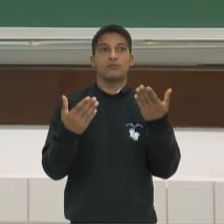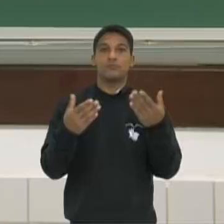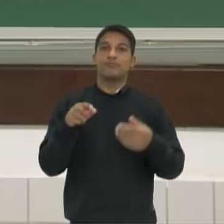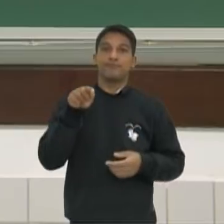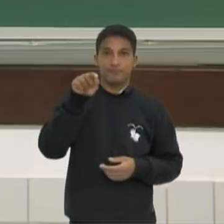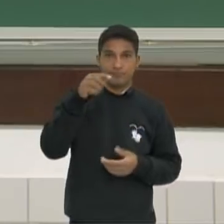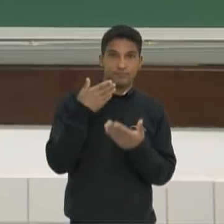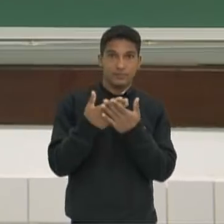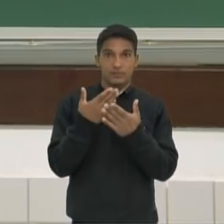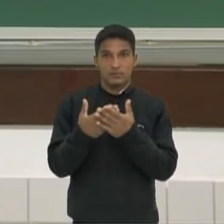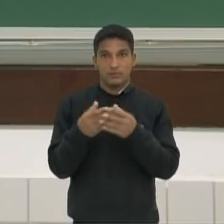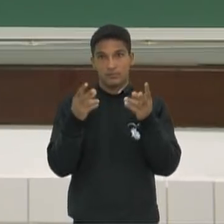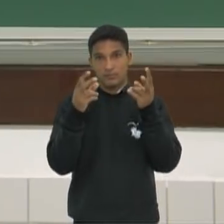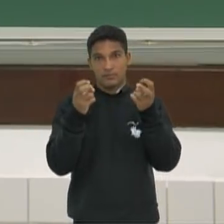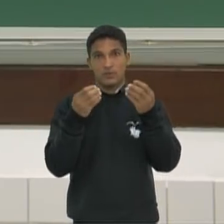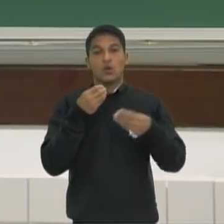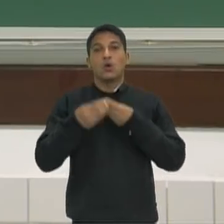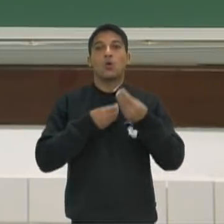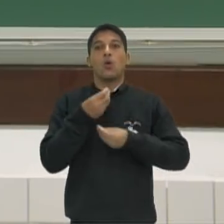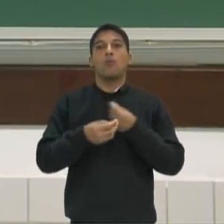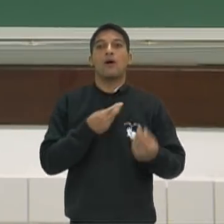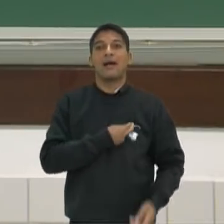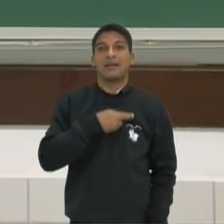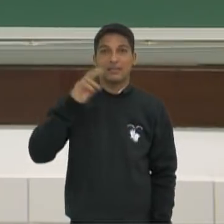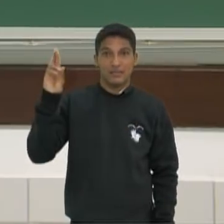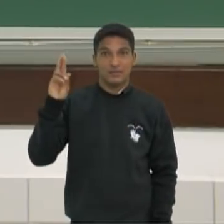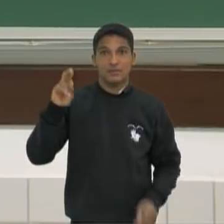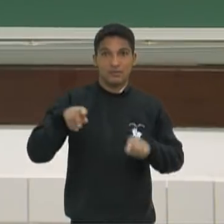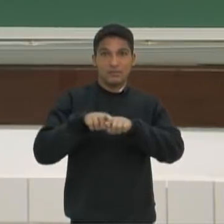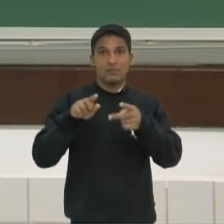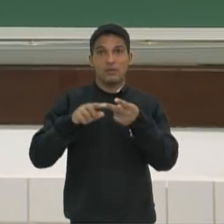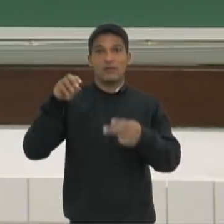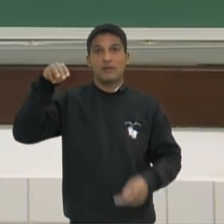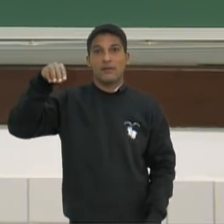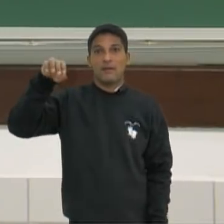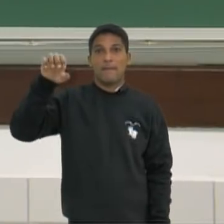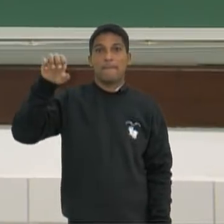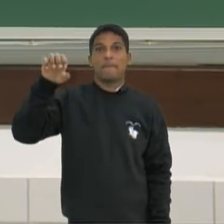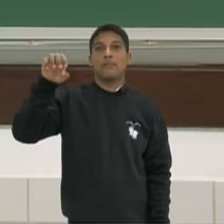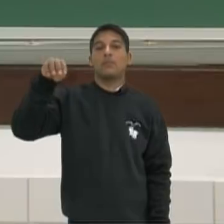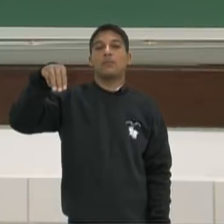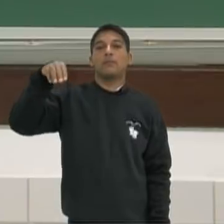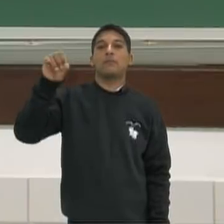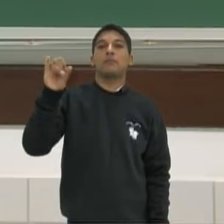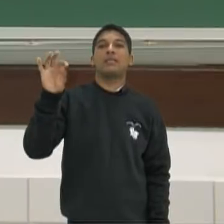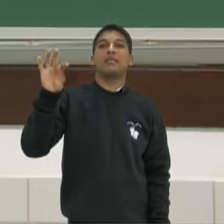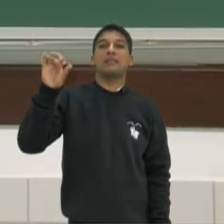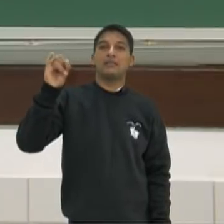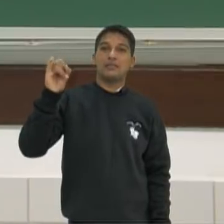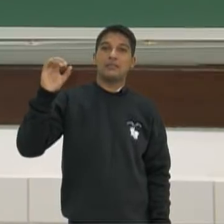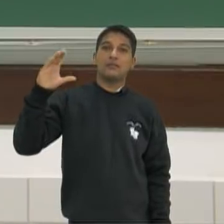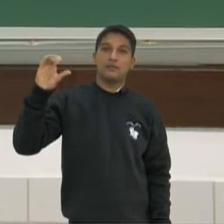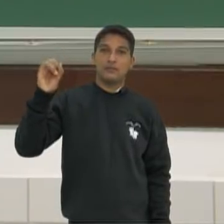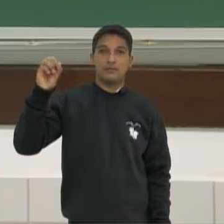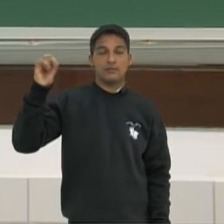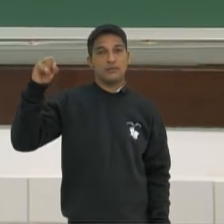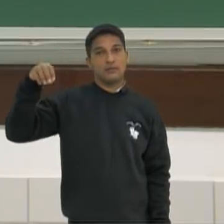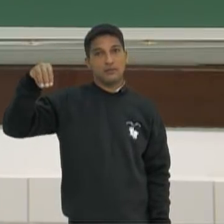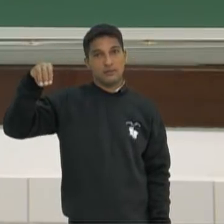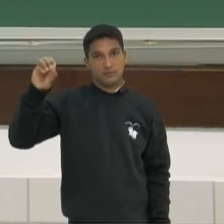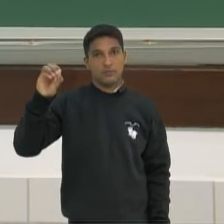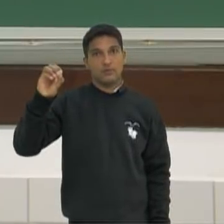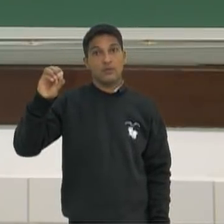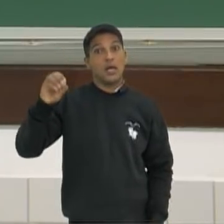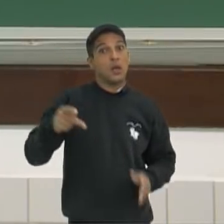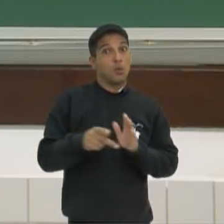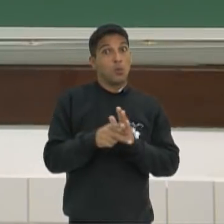a religiosidade e o misticismo percorriam a mentalidade, o dia a dia, né, o cotidiano das pessoas na